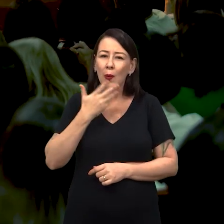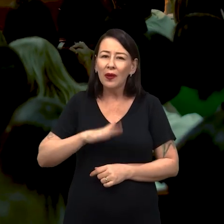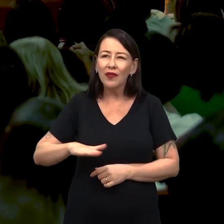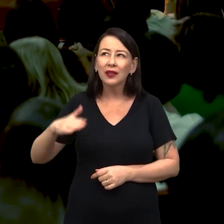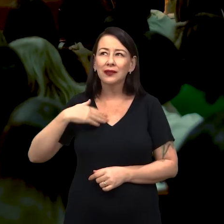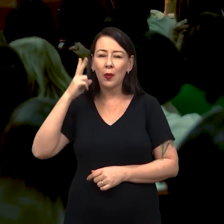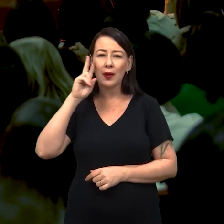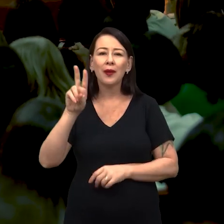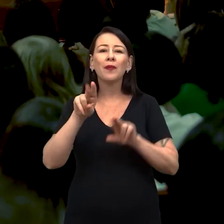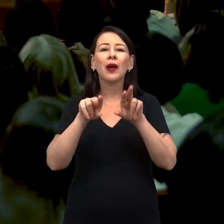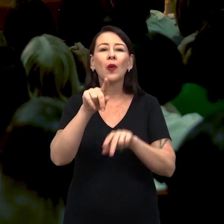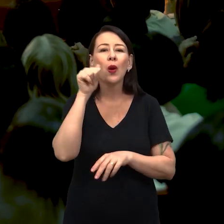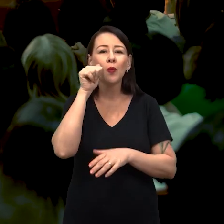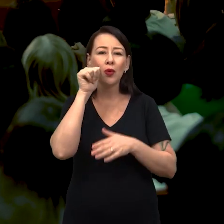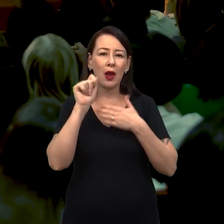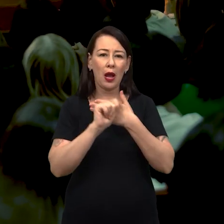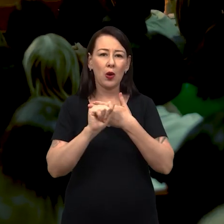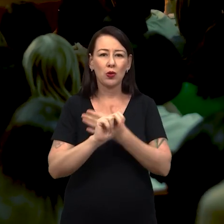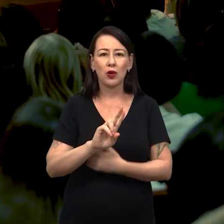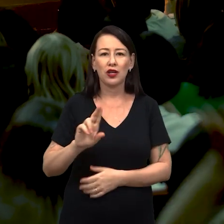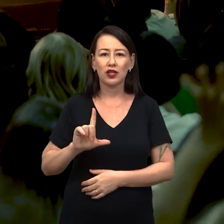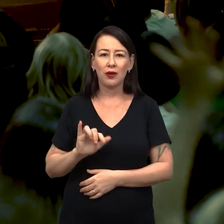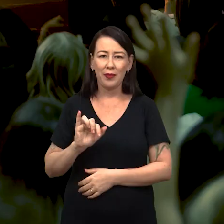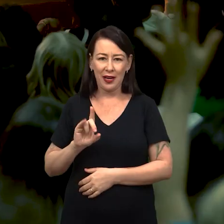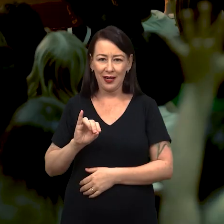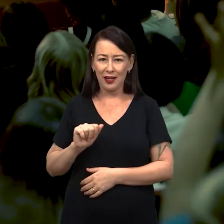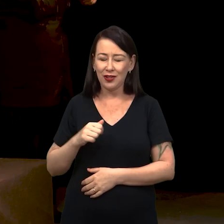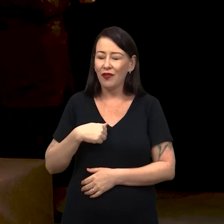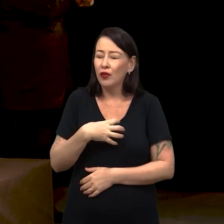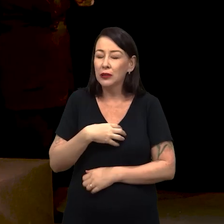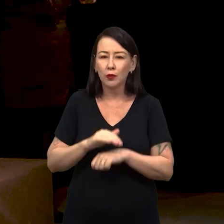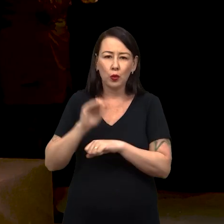A Lídia, todo lugar que Lídia vai, e para mim foi muito importante.